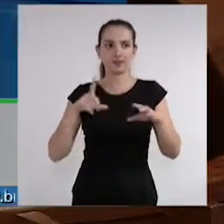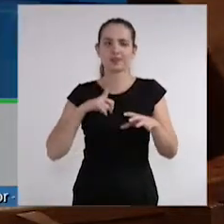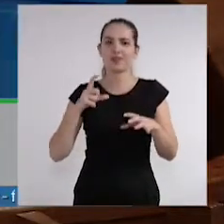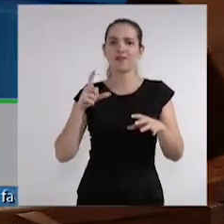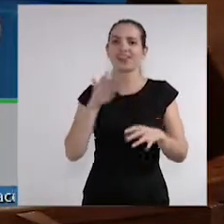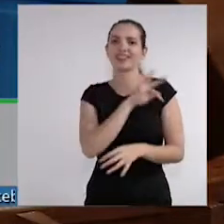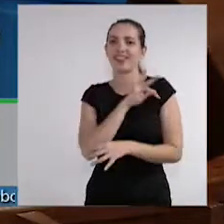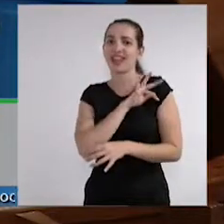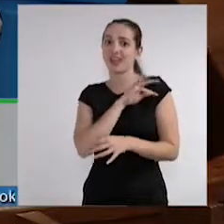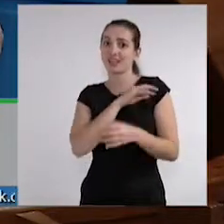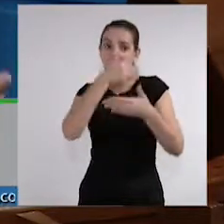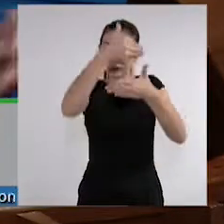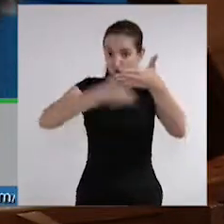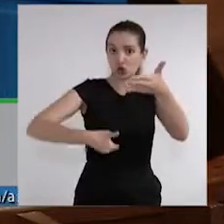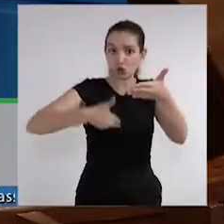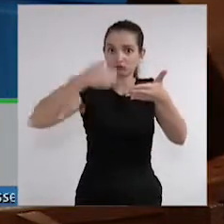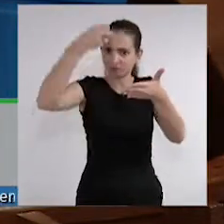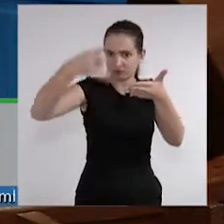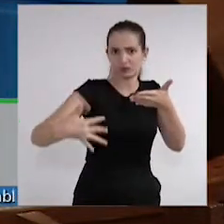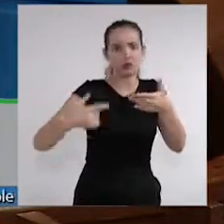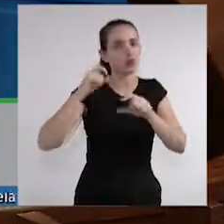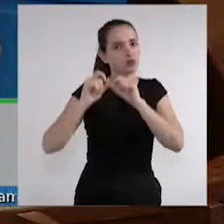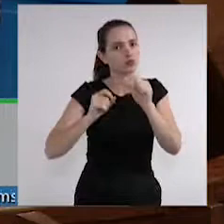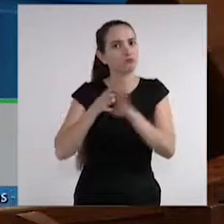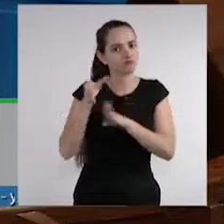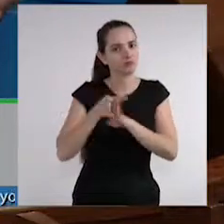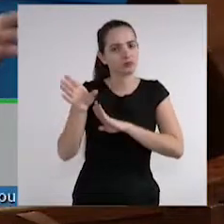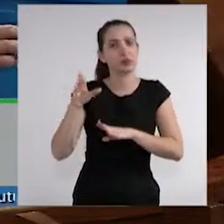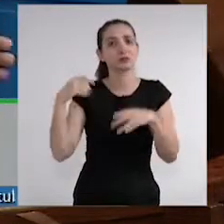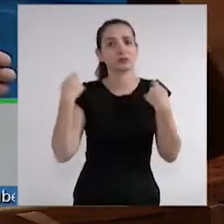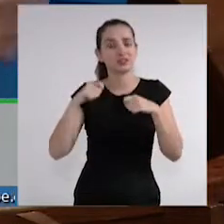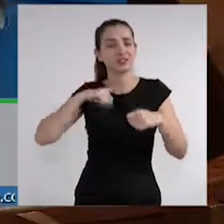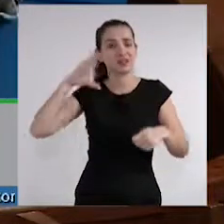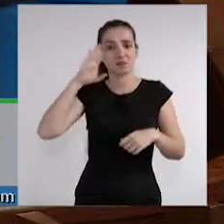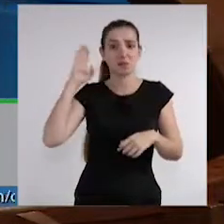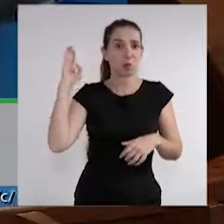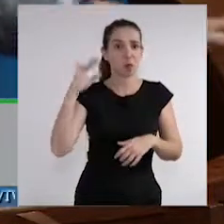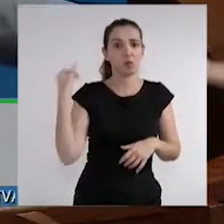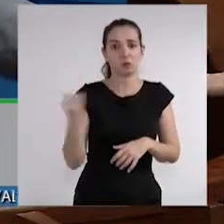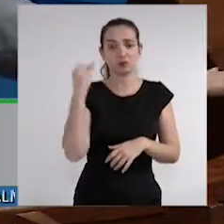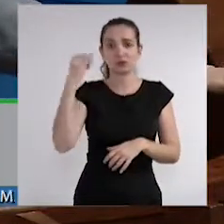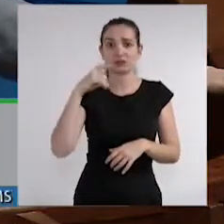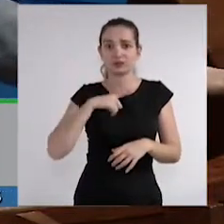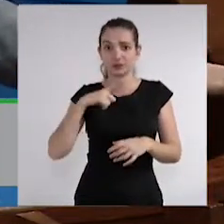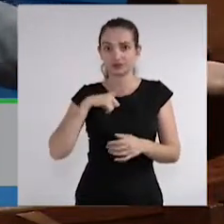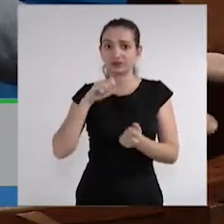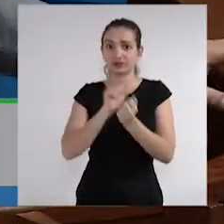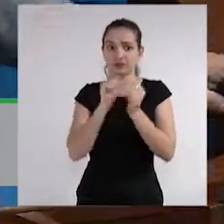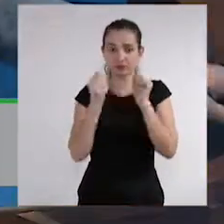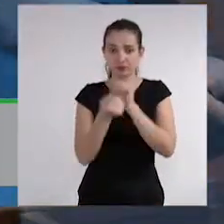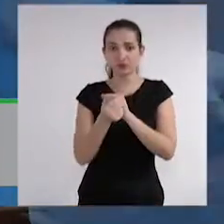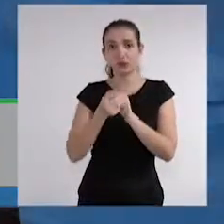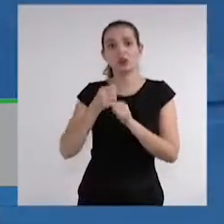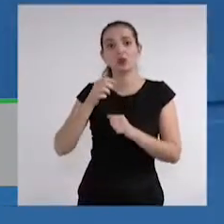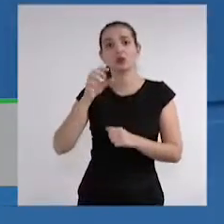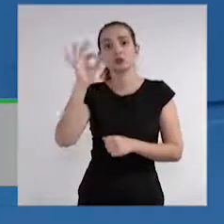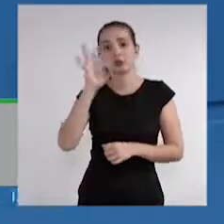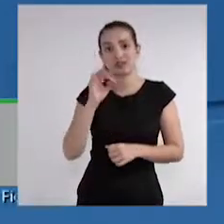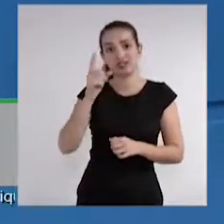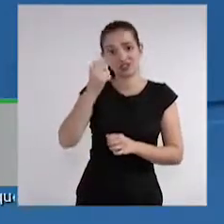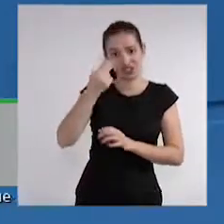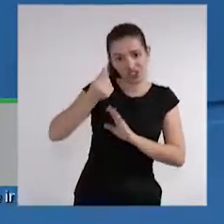técnica recomendando, dizendo que é salutar promover-se a correção monetária. Concedo a parte a Vossa Excelência com uma